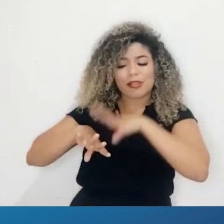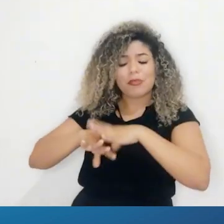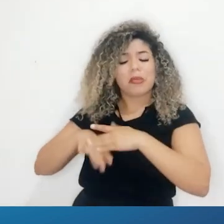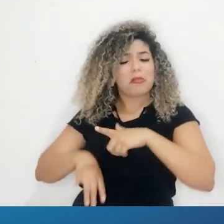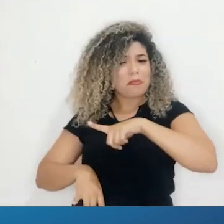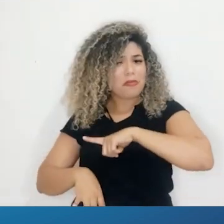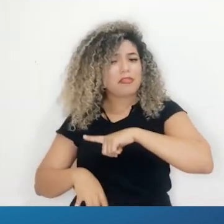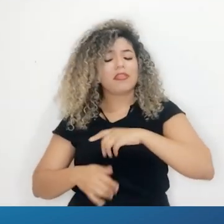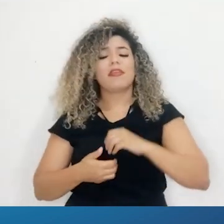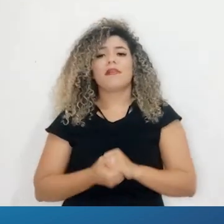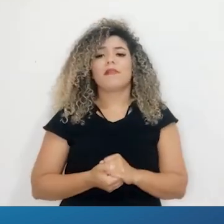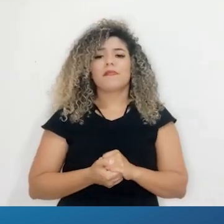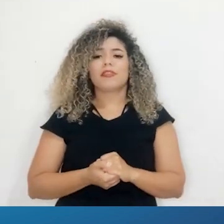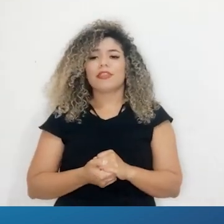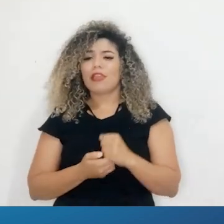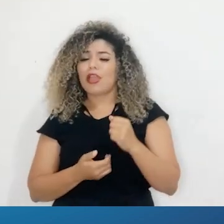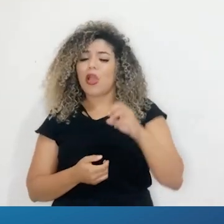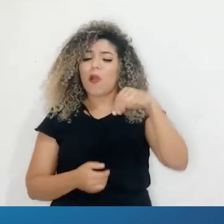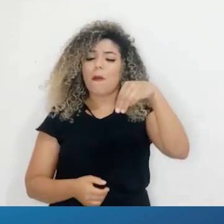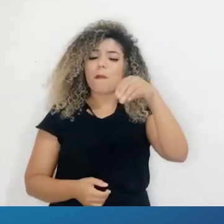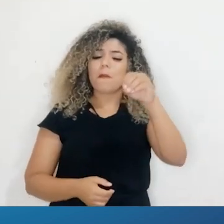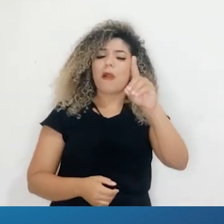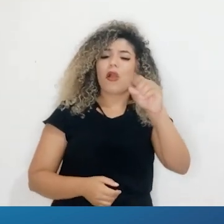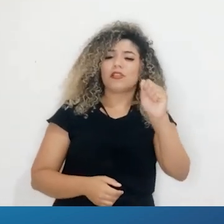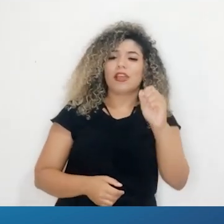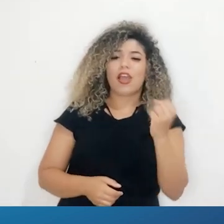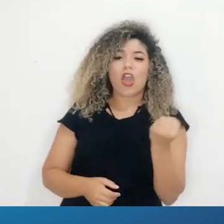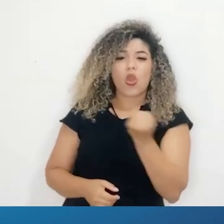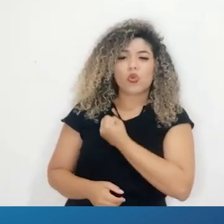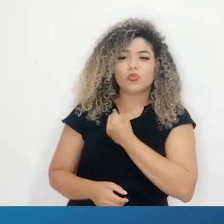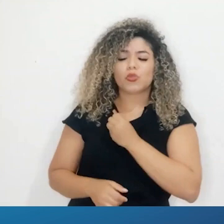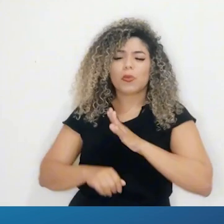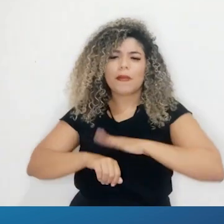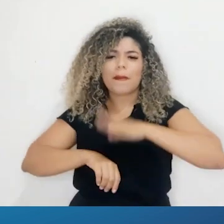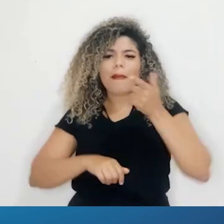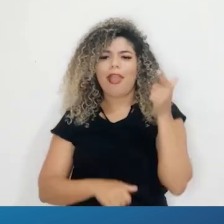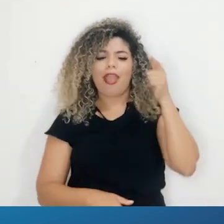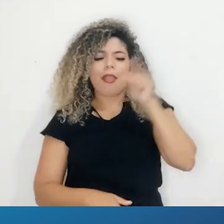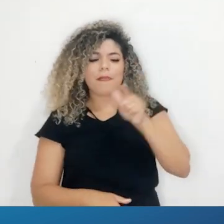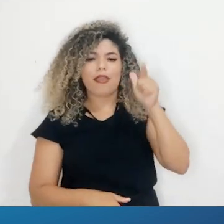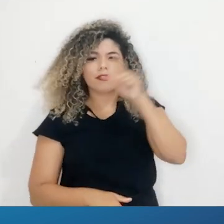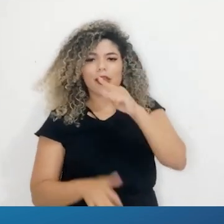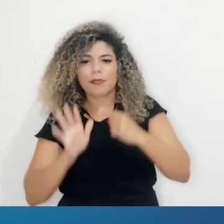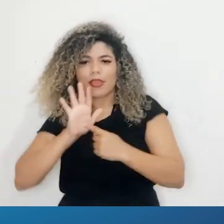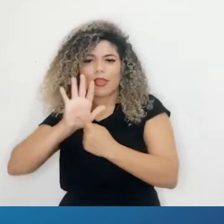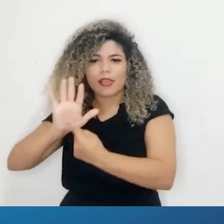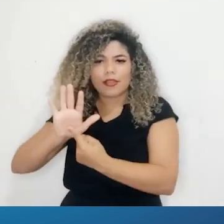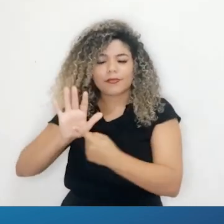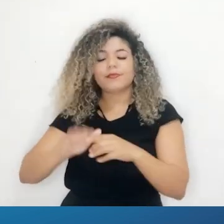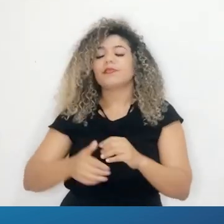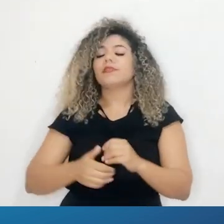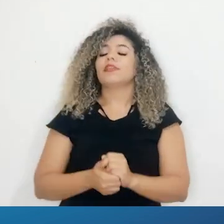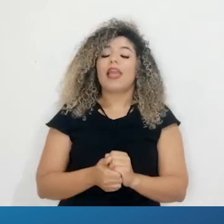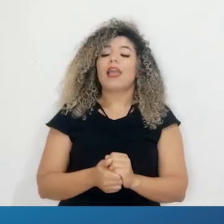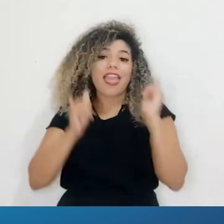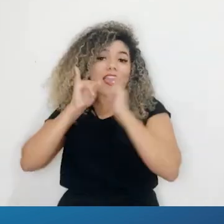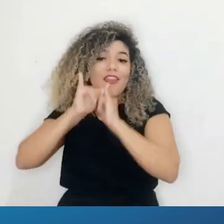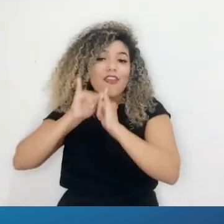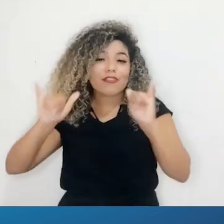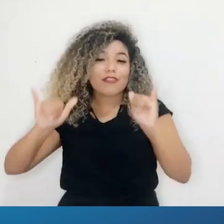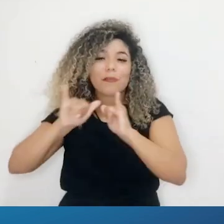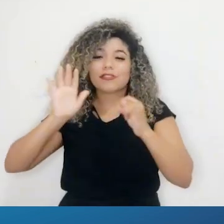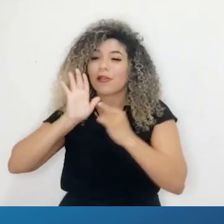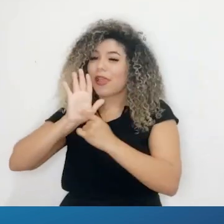diferente chamaremos de moda aquele valor que mais se repete então a moda é o dado que aparece com maior